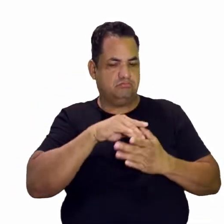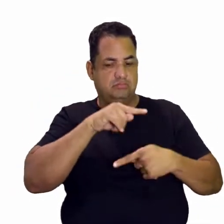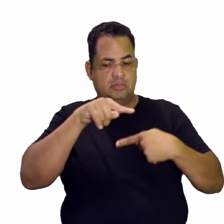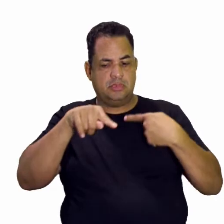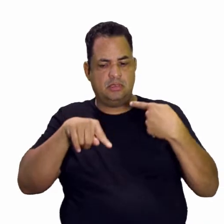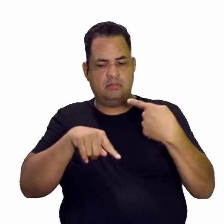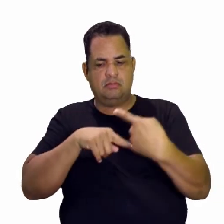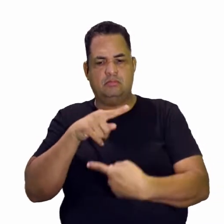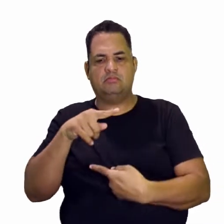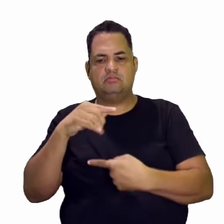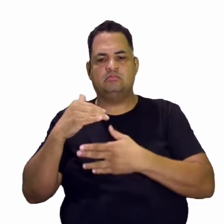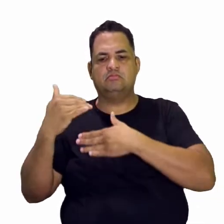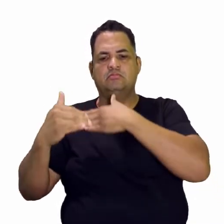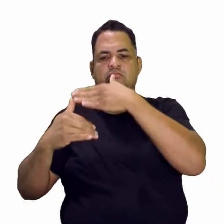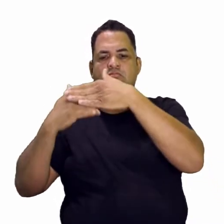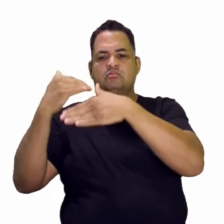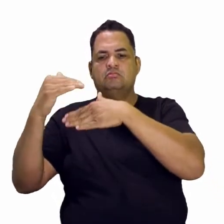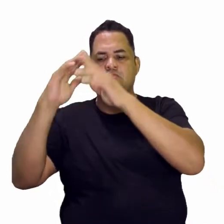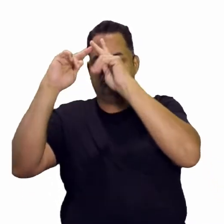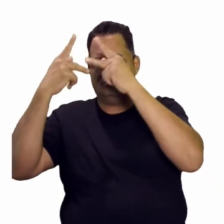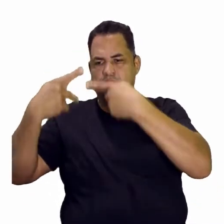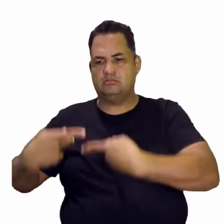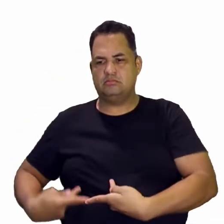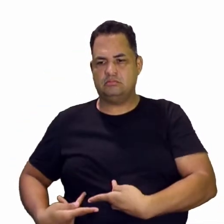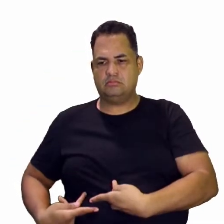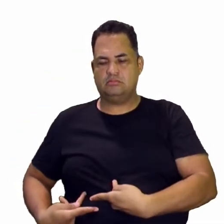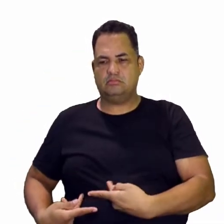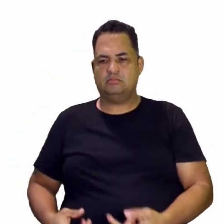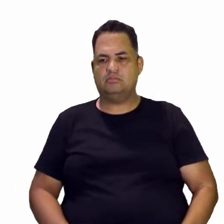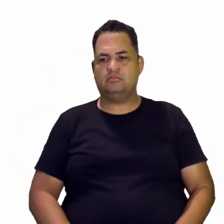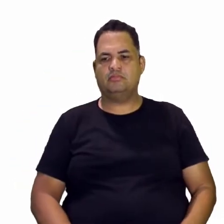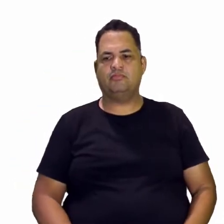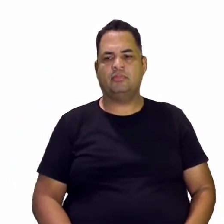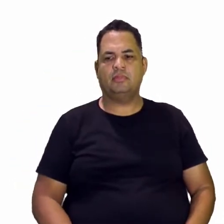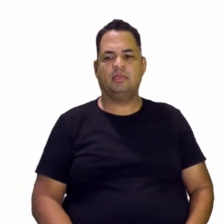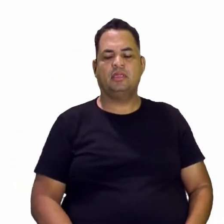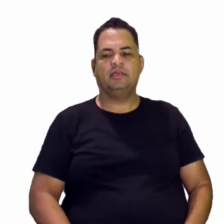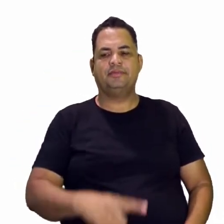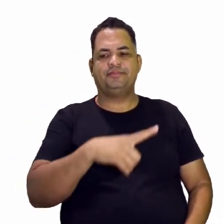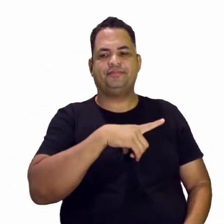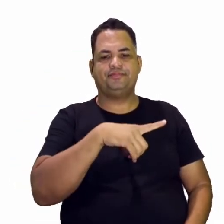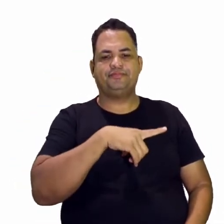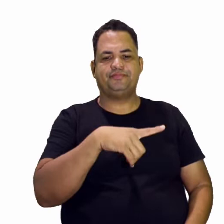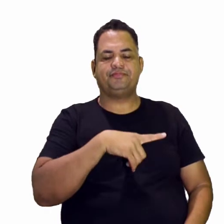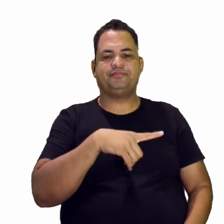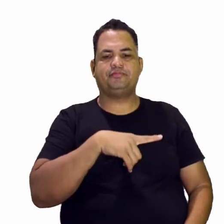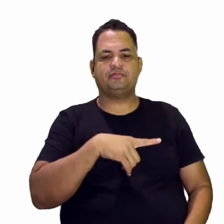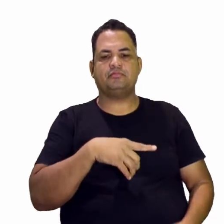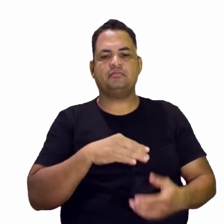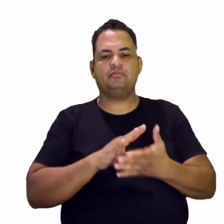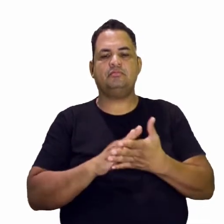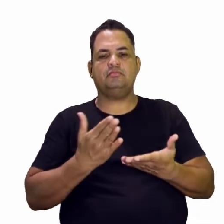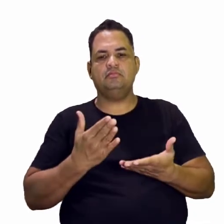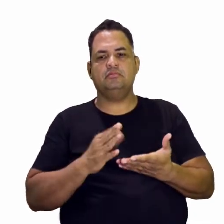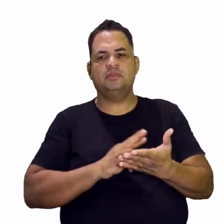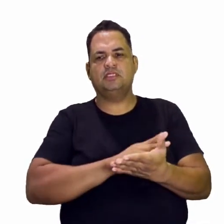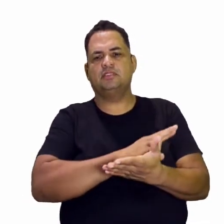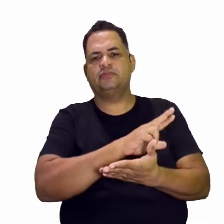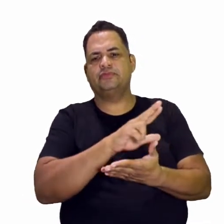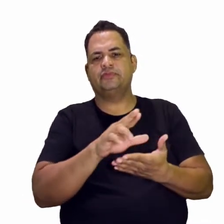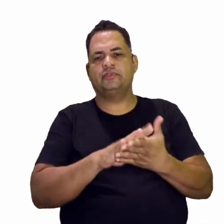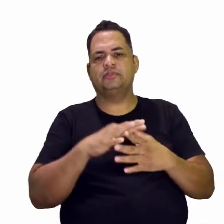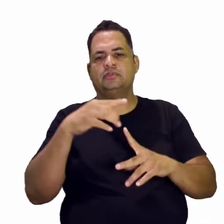de desenvolvimento da espécie humana, certo? E aí a gente tem os Australopithecus, nós vamos